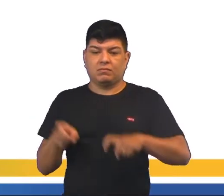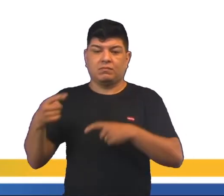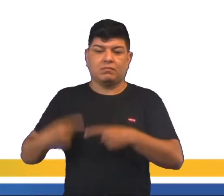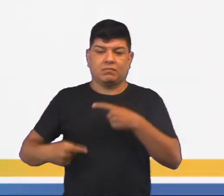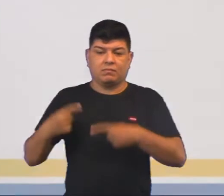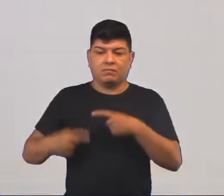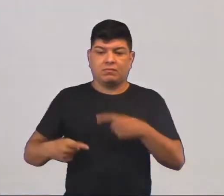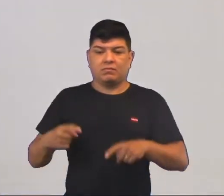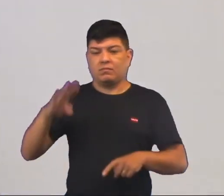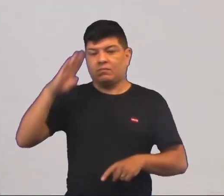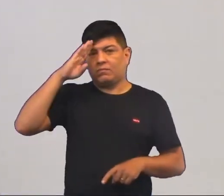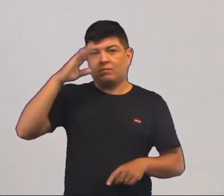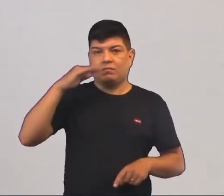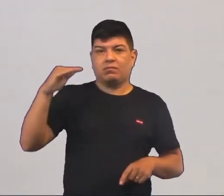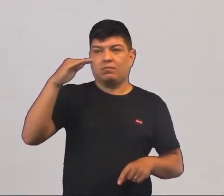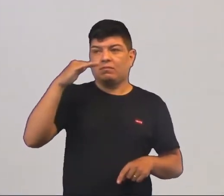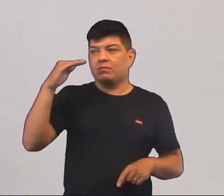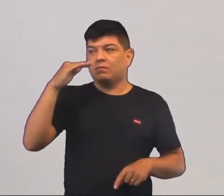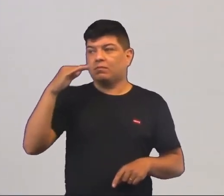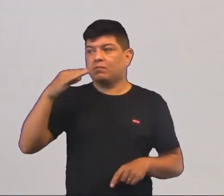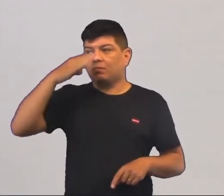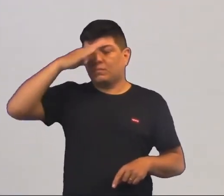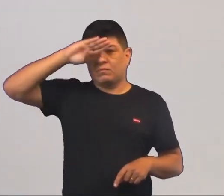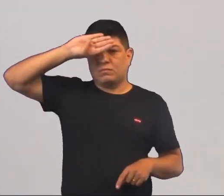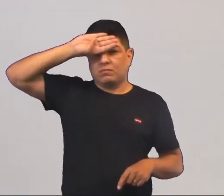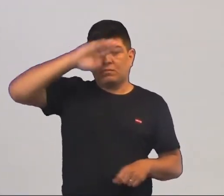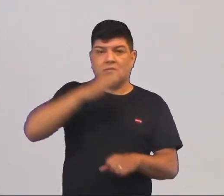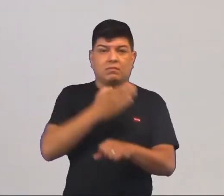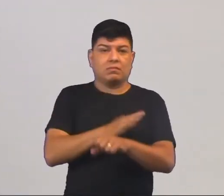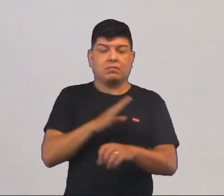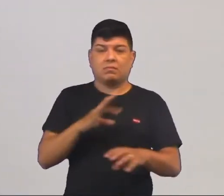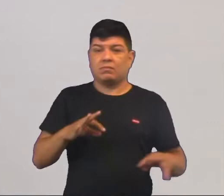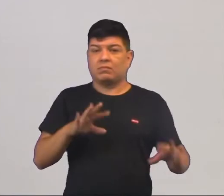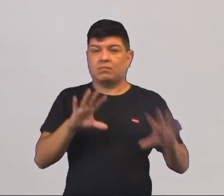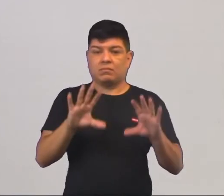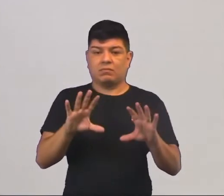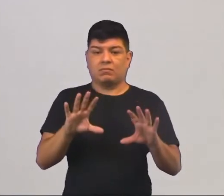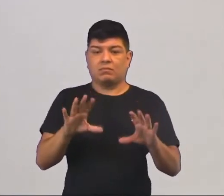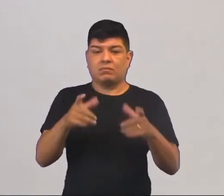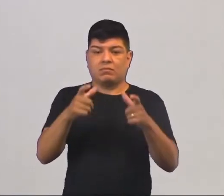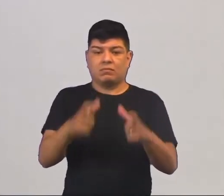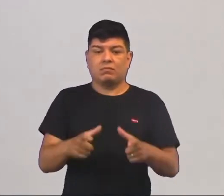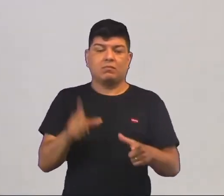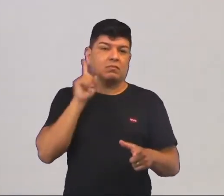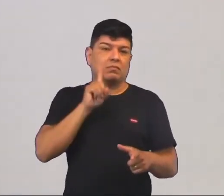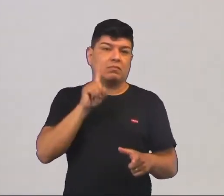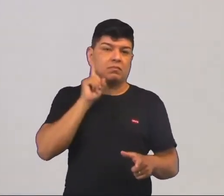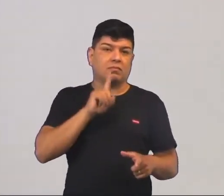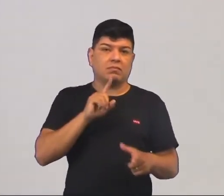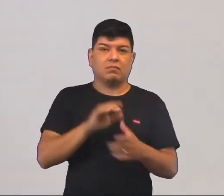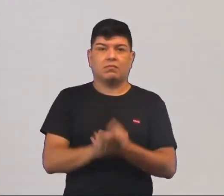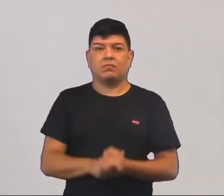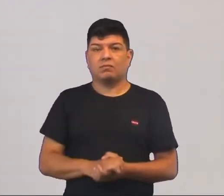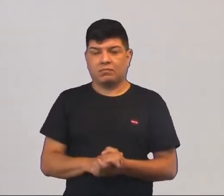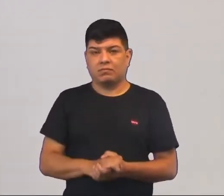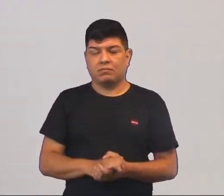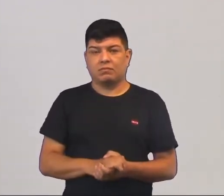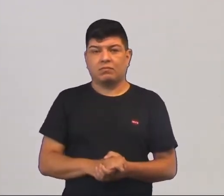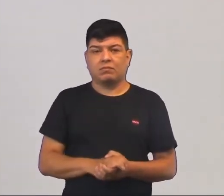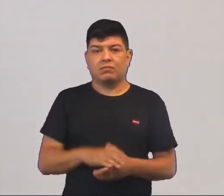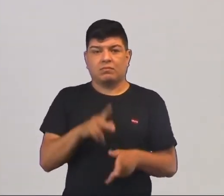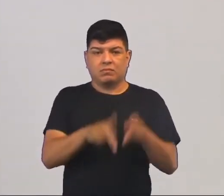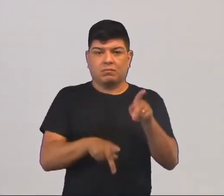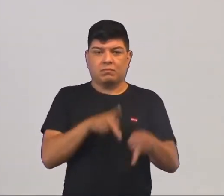altas patentes. Cuba se torna aí praticamente o quintal dos Estados Unidos, né? E grande